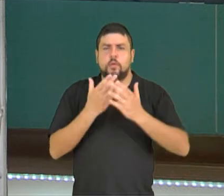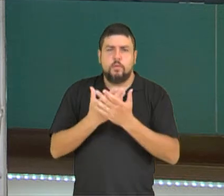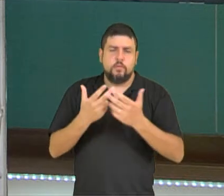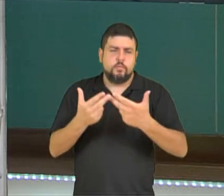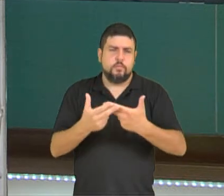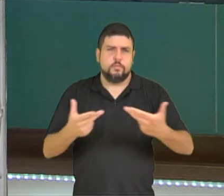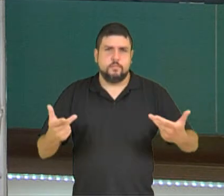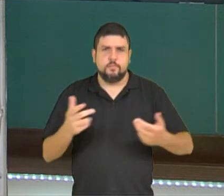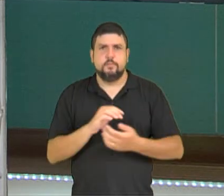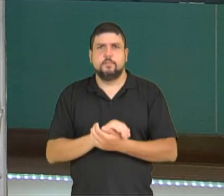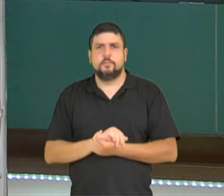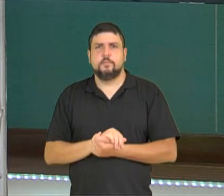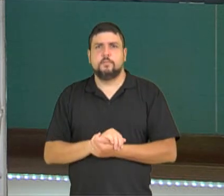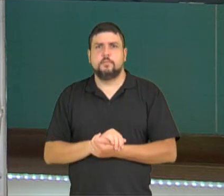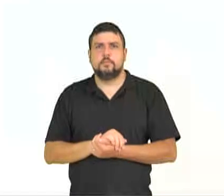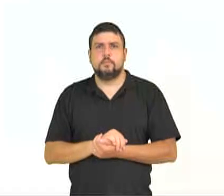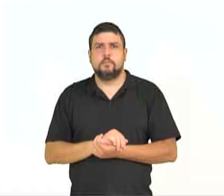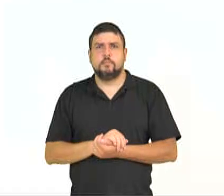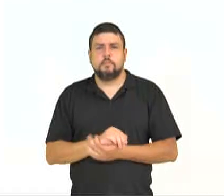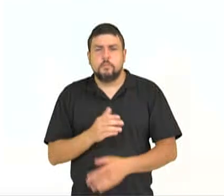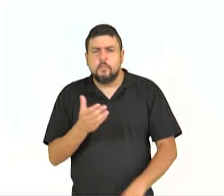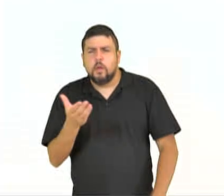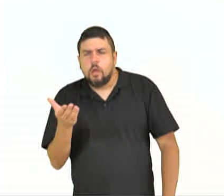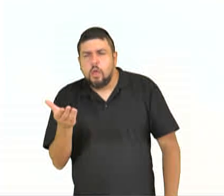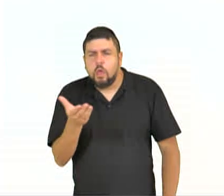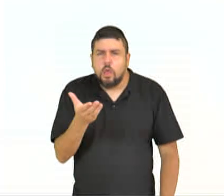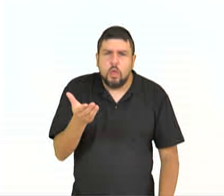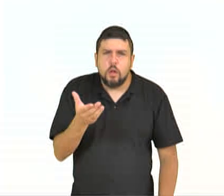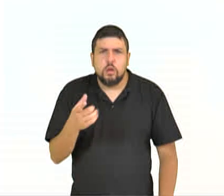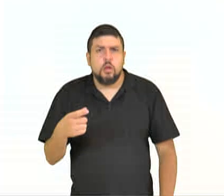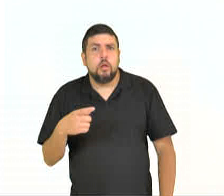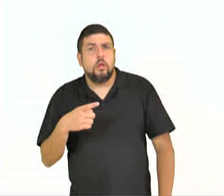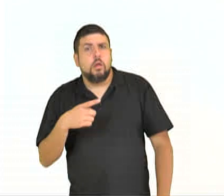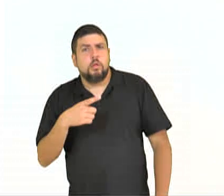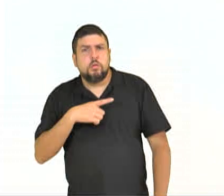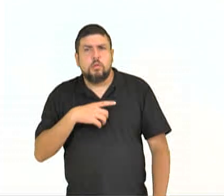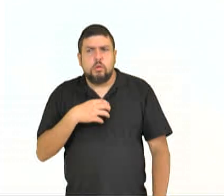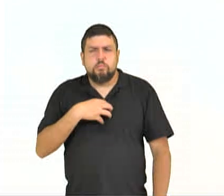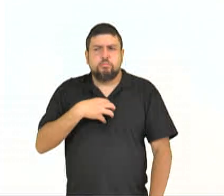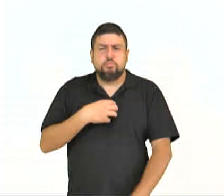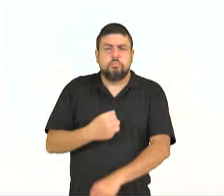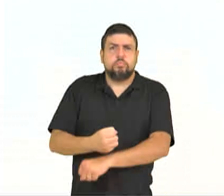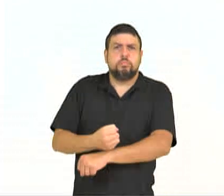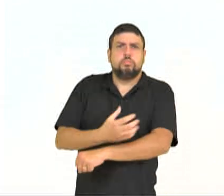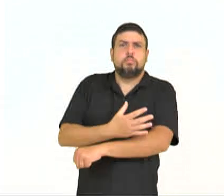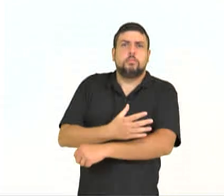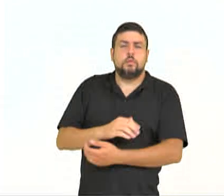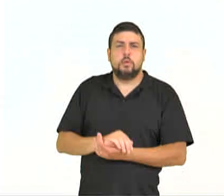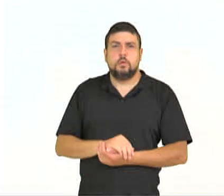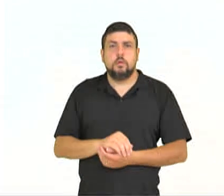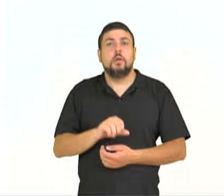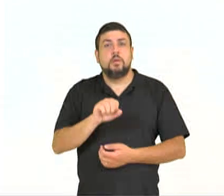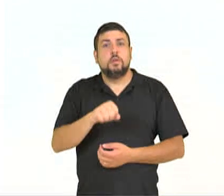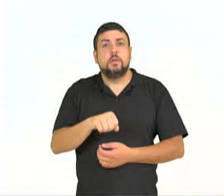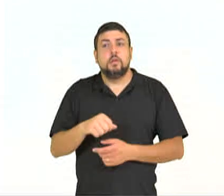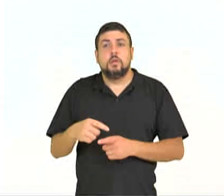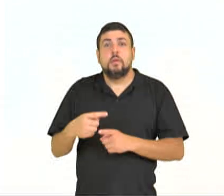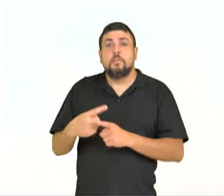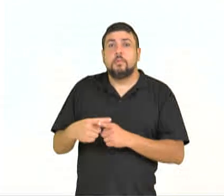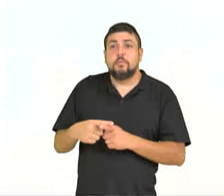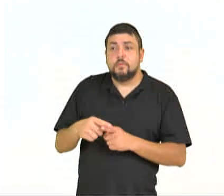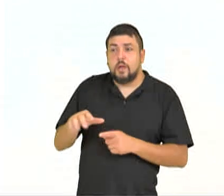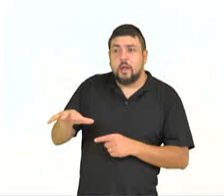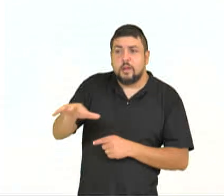falamos. A mendicância promove comoção pública? Sim, pois normalmente essas pessoas estão em situação de